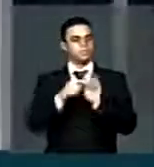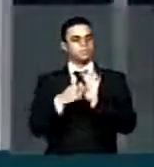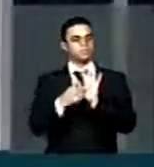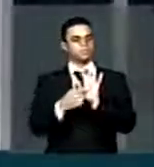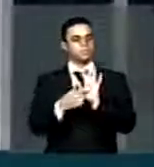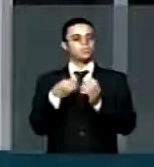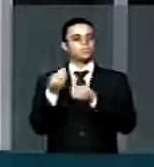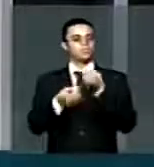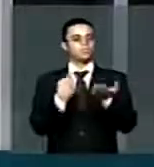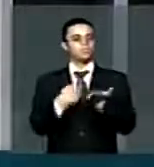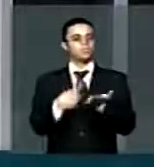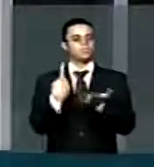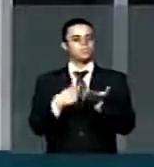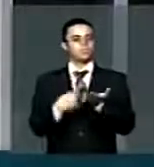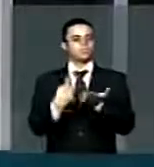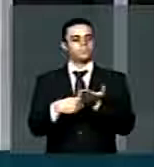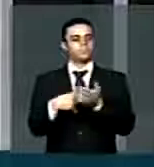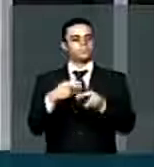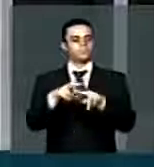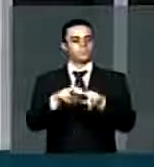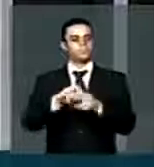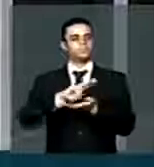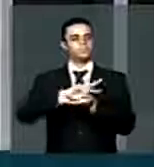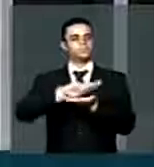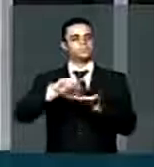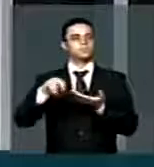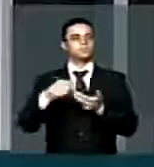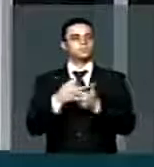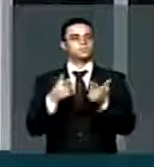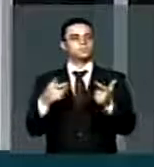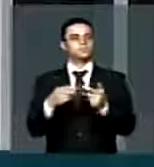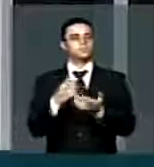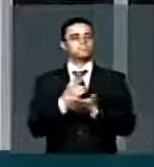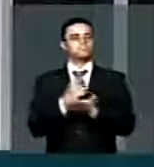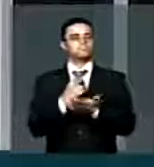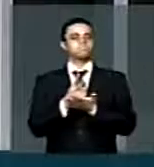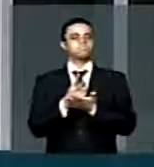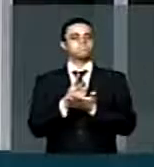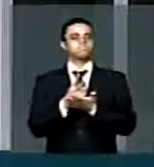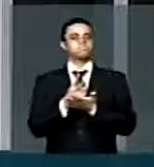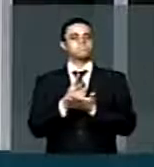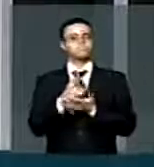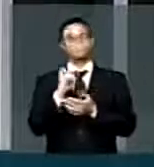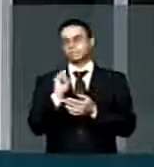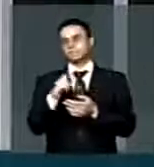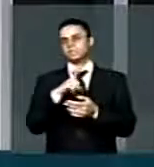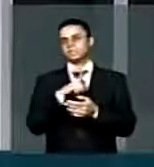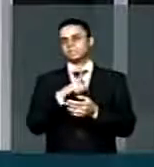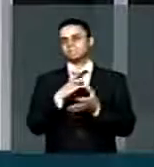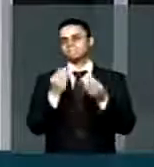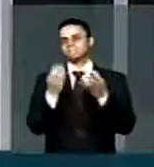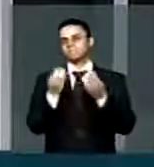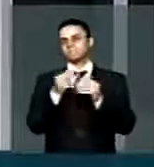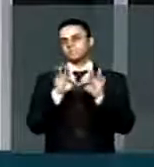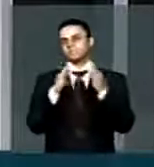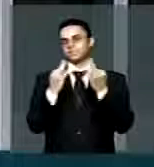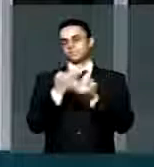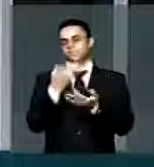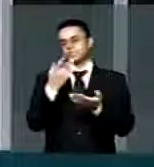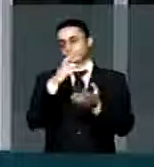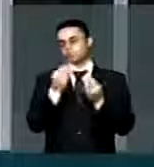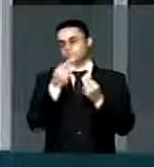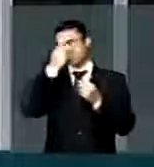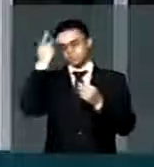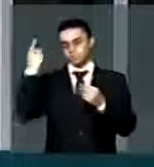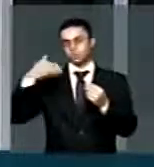compromissos mediante diversas iniciativas, apesar do número ainda grande de famintos no